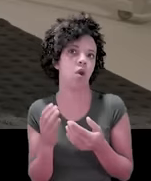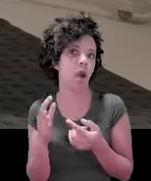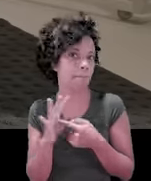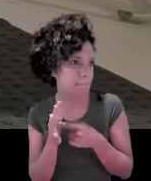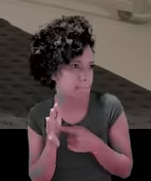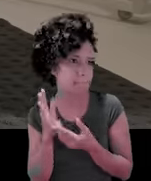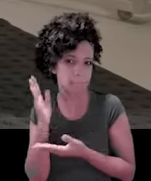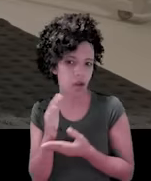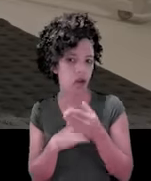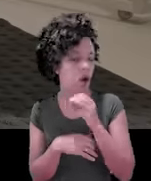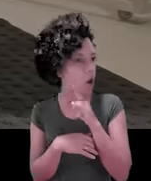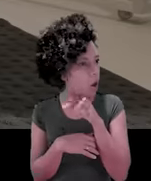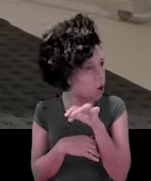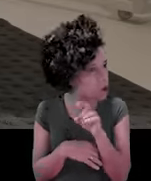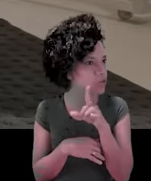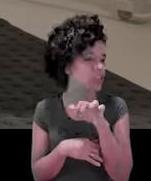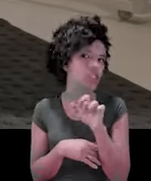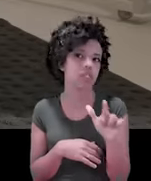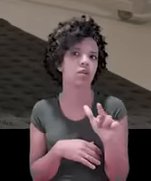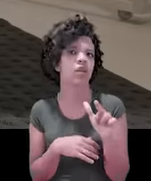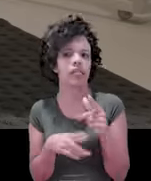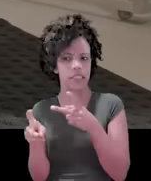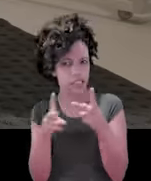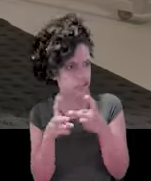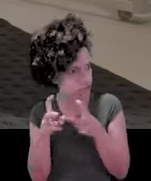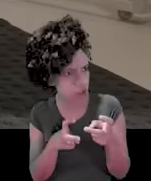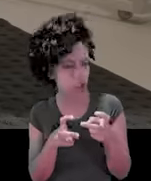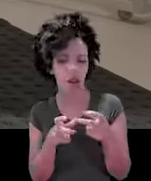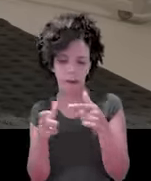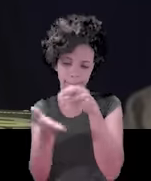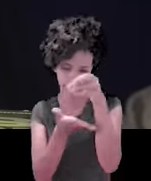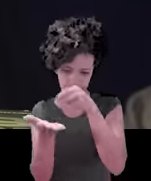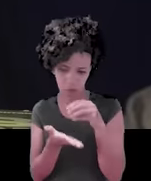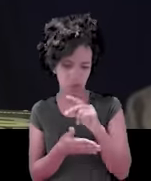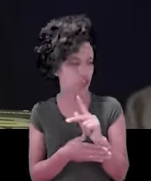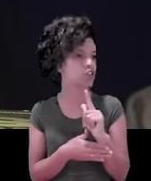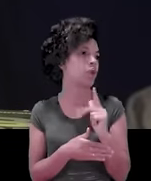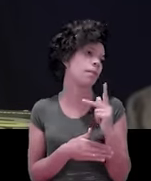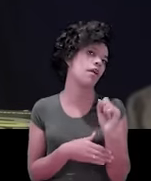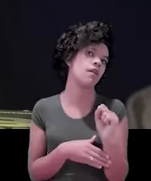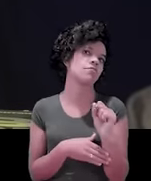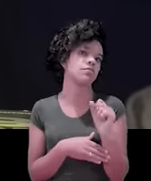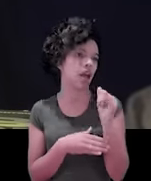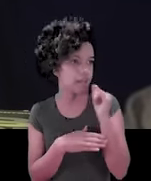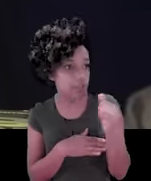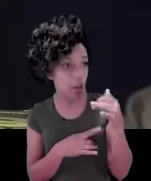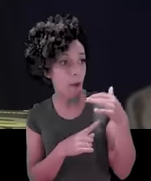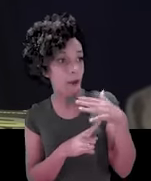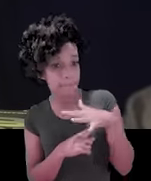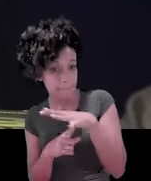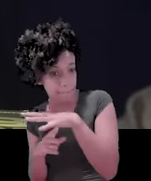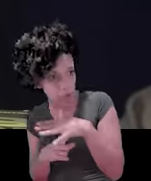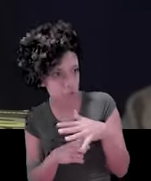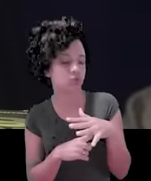motosserra e óleo diesel para eles verem a fumaça eles identificaram marcaram localização GPS passarela um copo